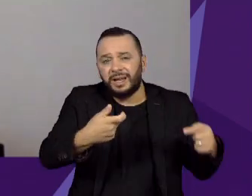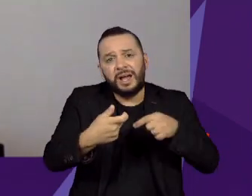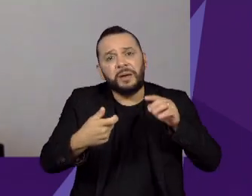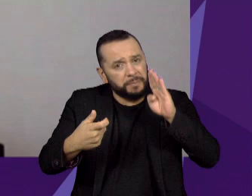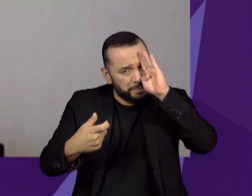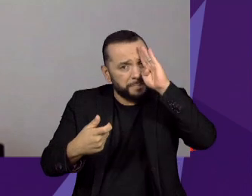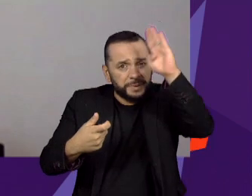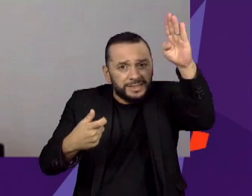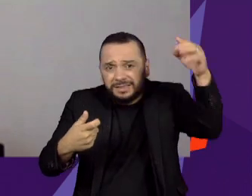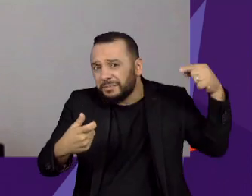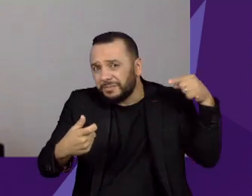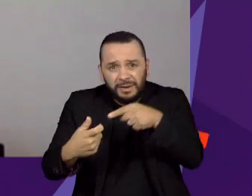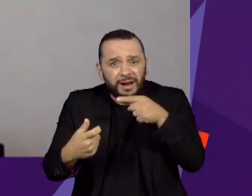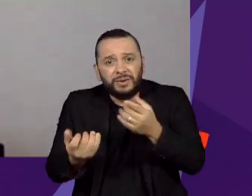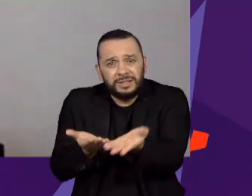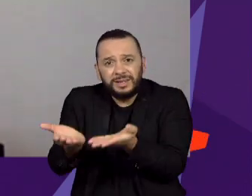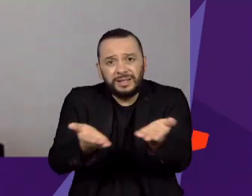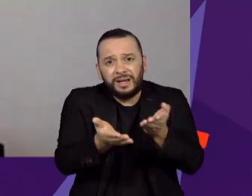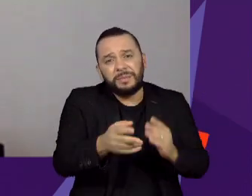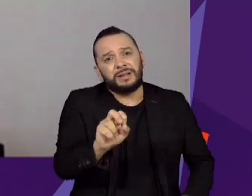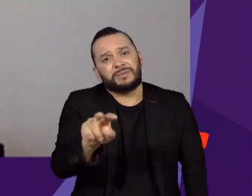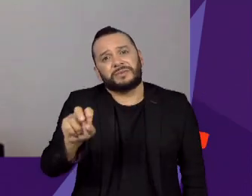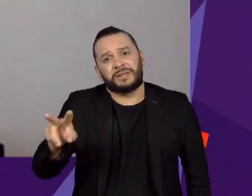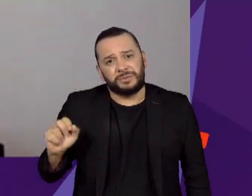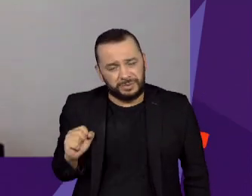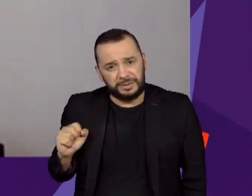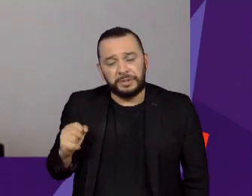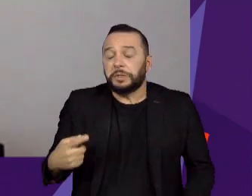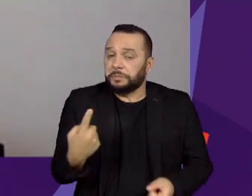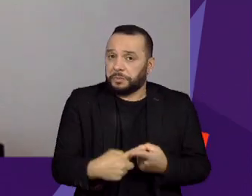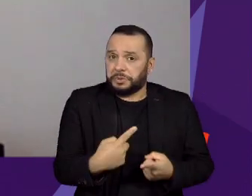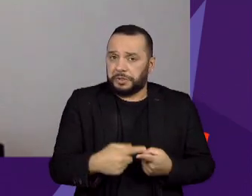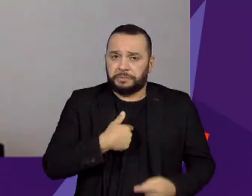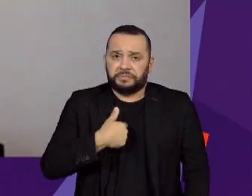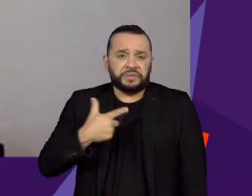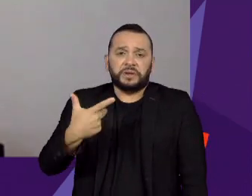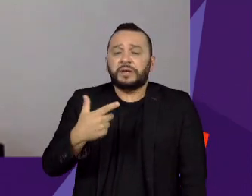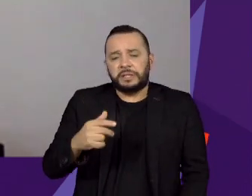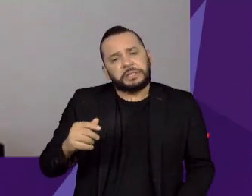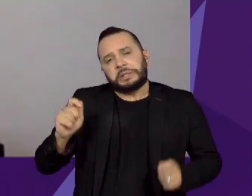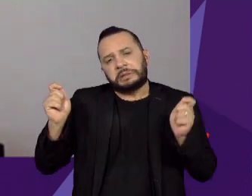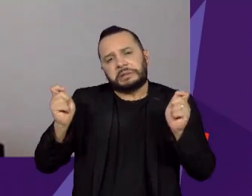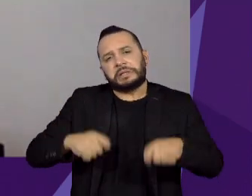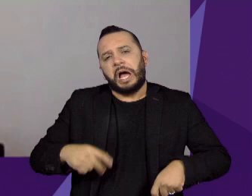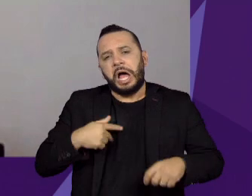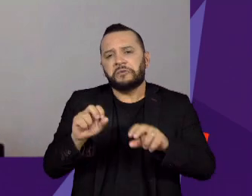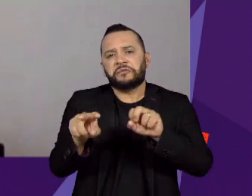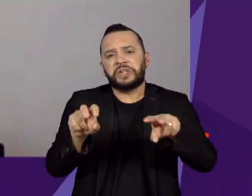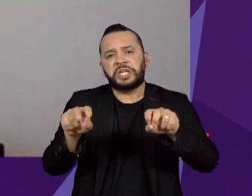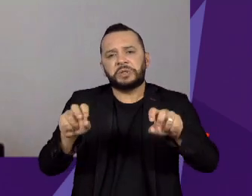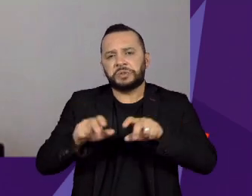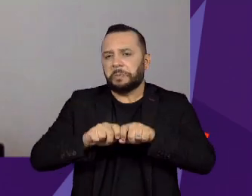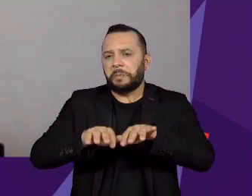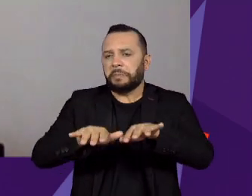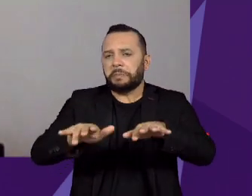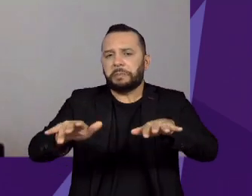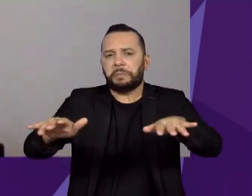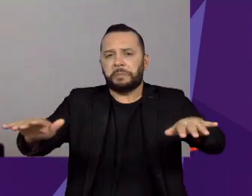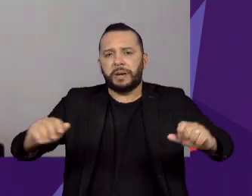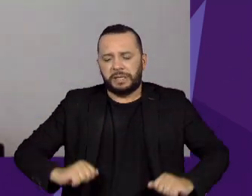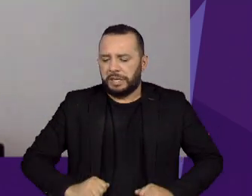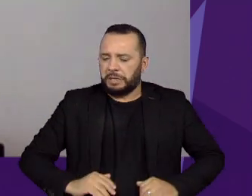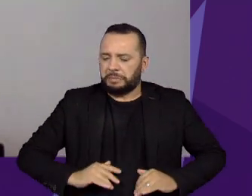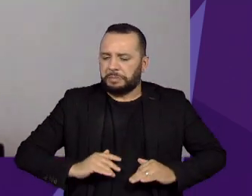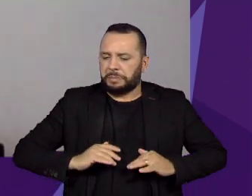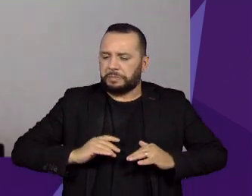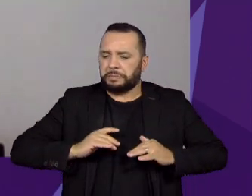vacina. Por acreditar que ela iria acabar naturalmente, aquilo ali não tem desculpa, né? Eu